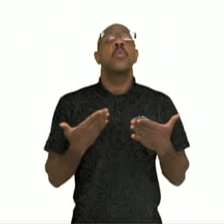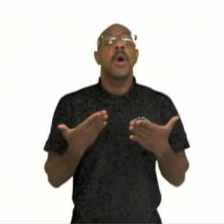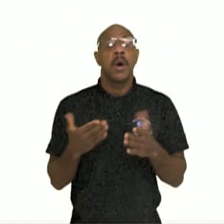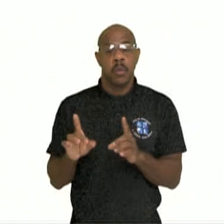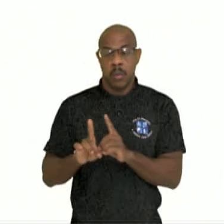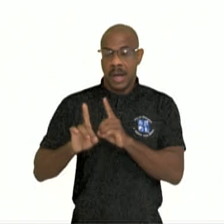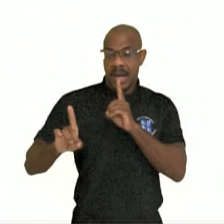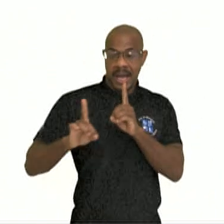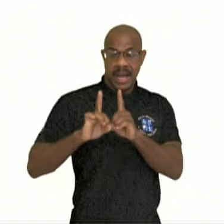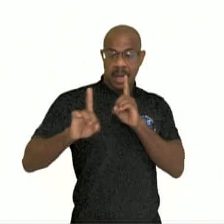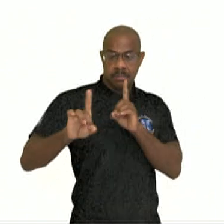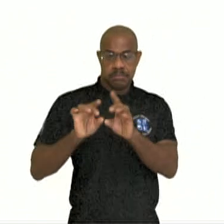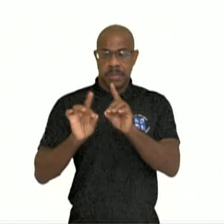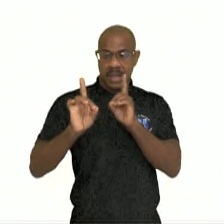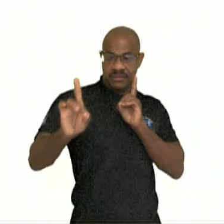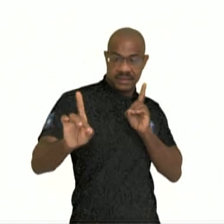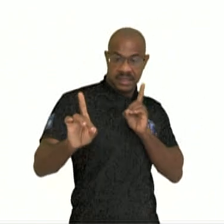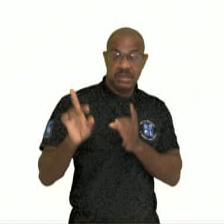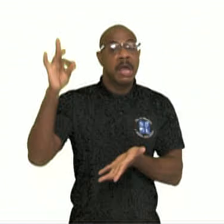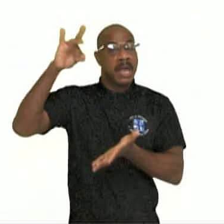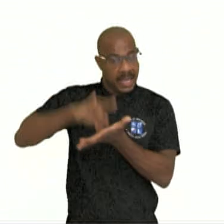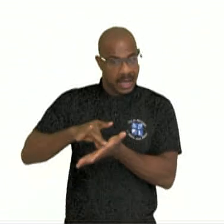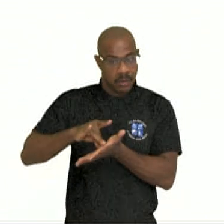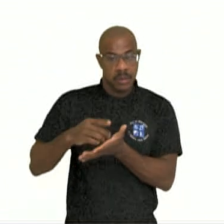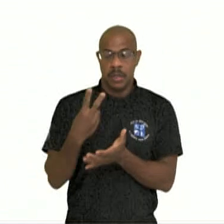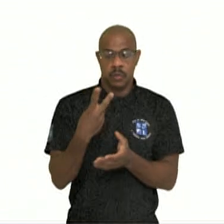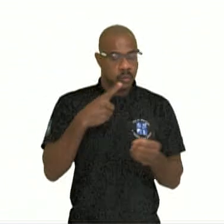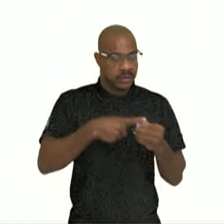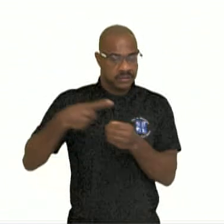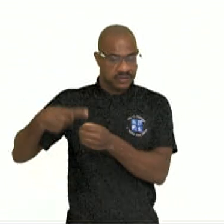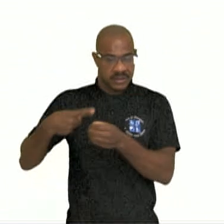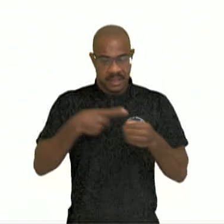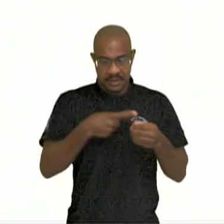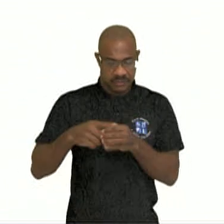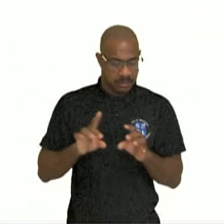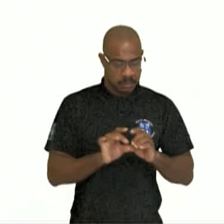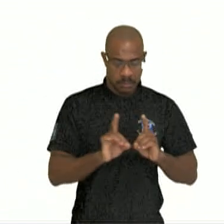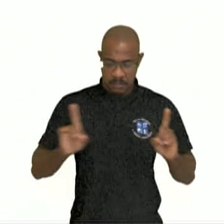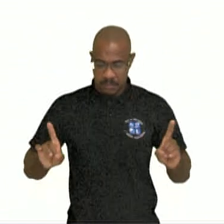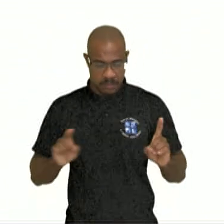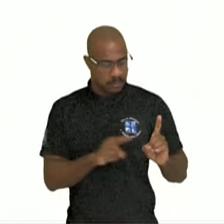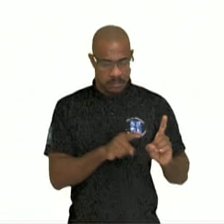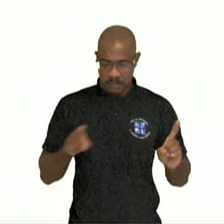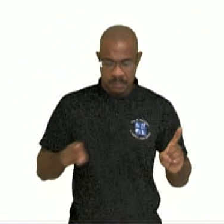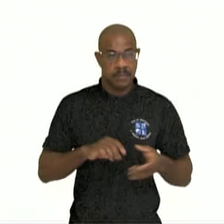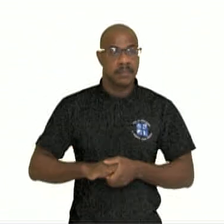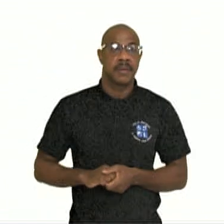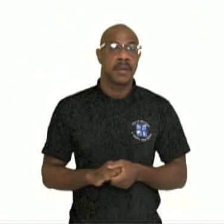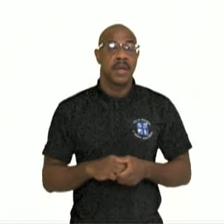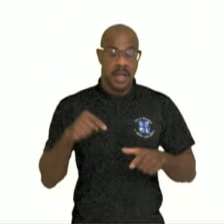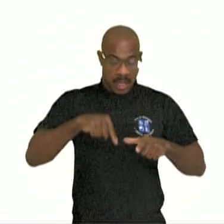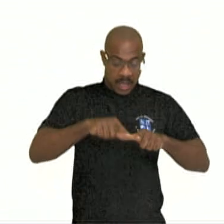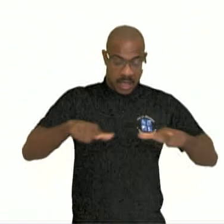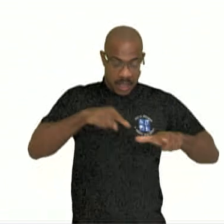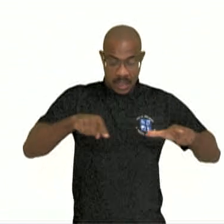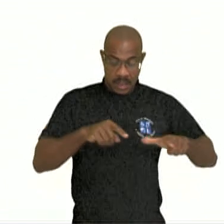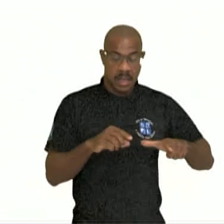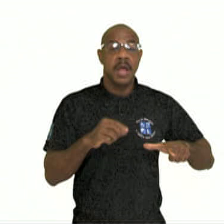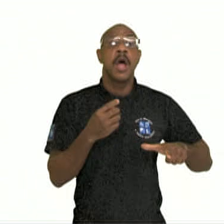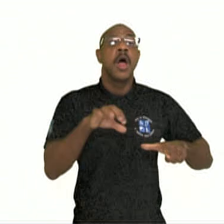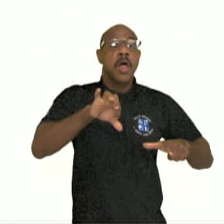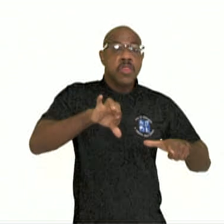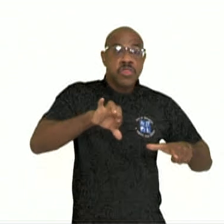real entre as duas cidades em questão? Então, você vai ter que analisar que 1 centímetro no mapa vale